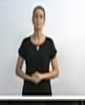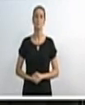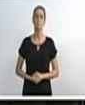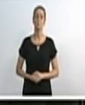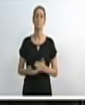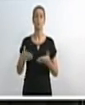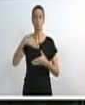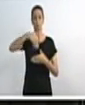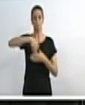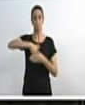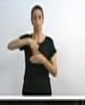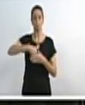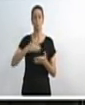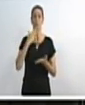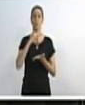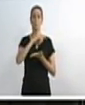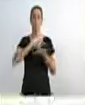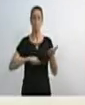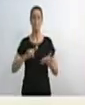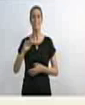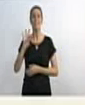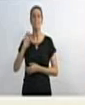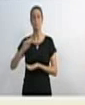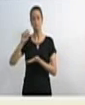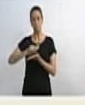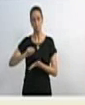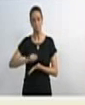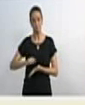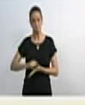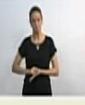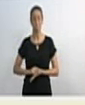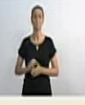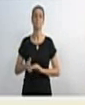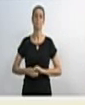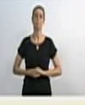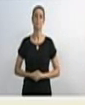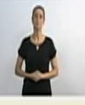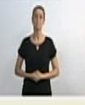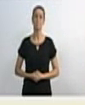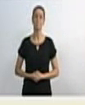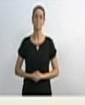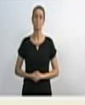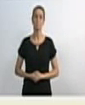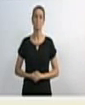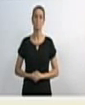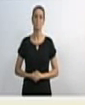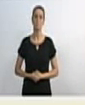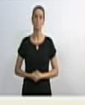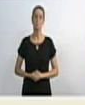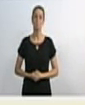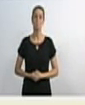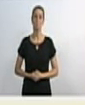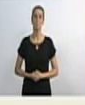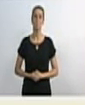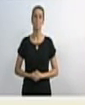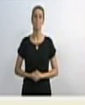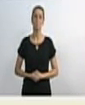Em votação, requerimento de autoria do vereador Ailton de Souza. Vereador Ito.